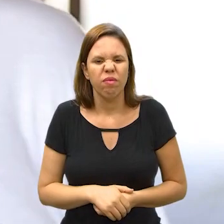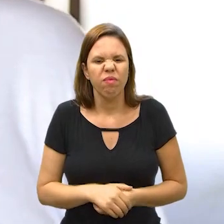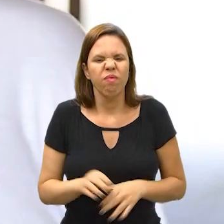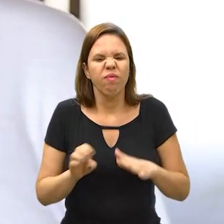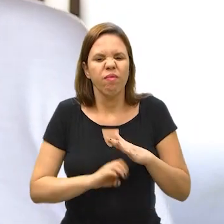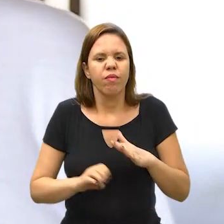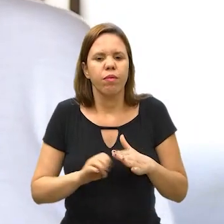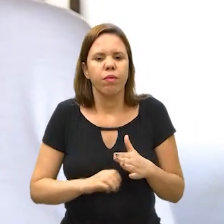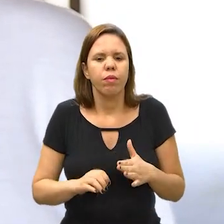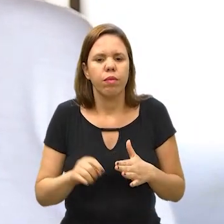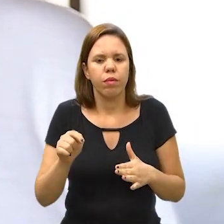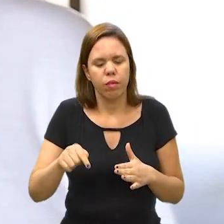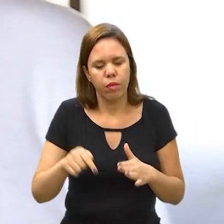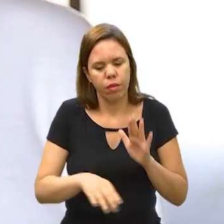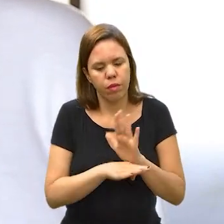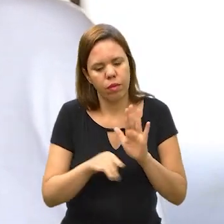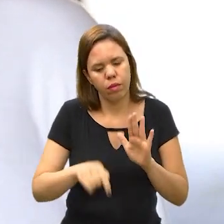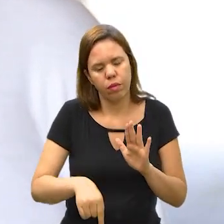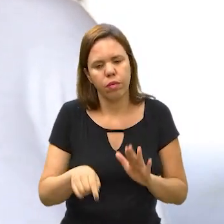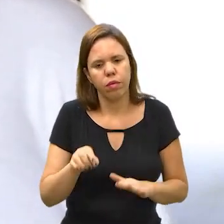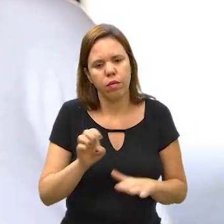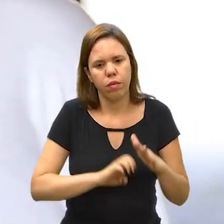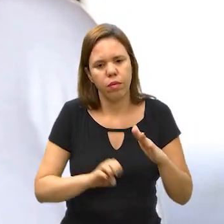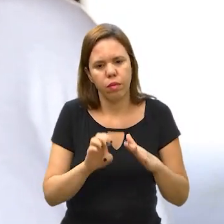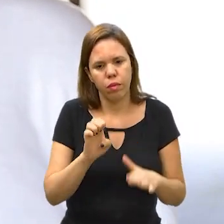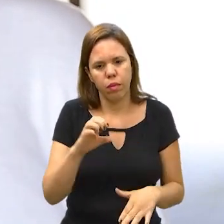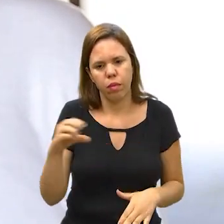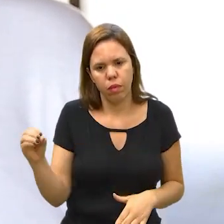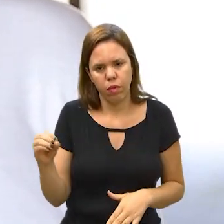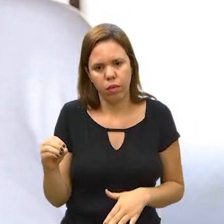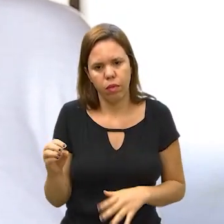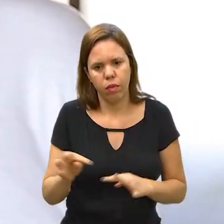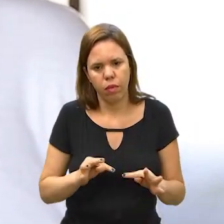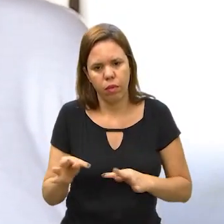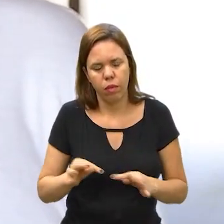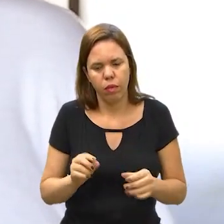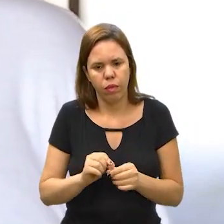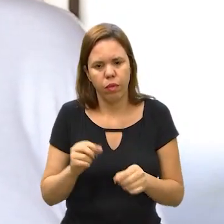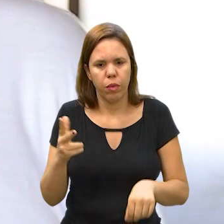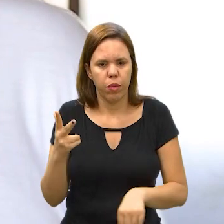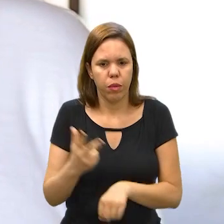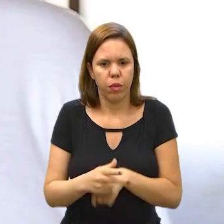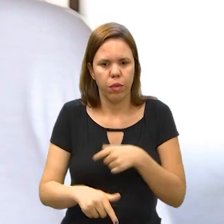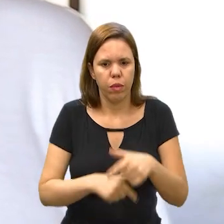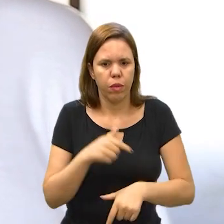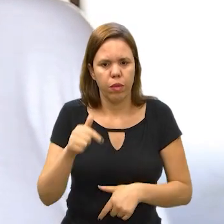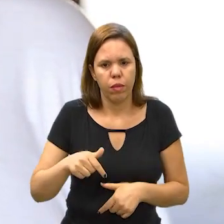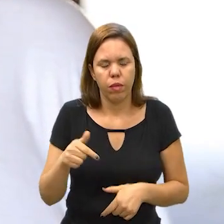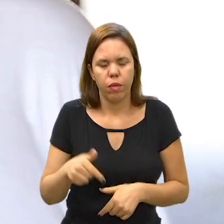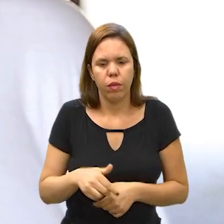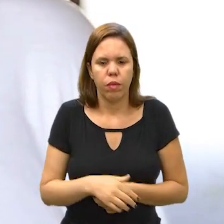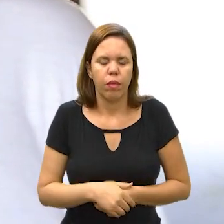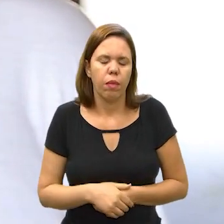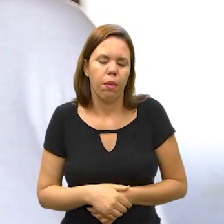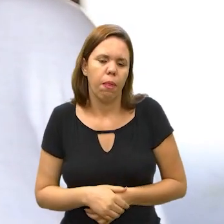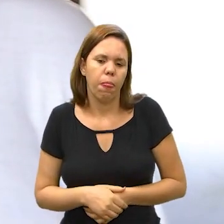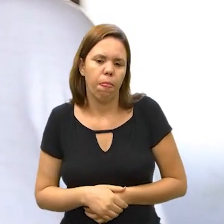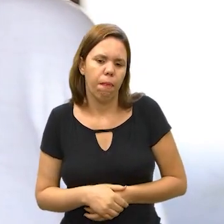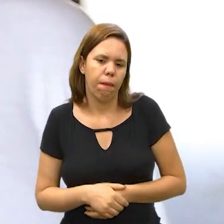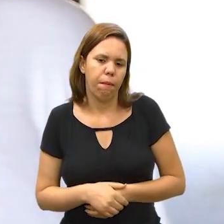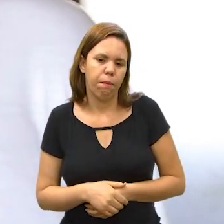essa empresa deu para a ecoterapia. Foi feita uma filmagem do nosso trabalho